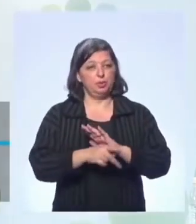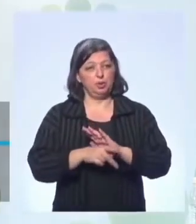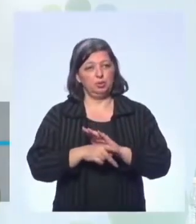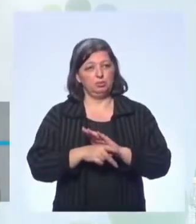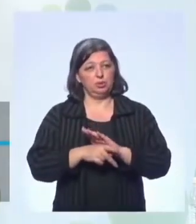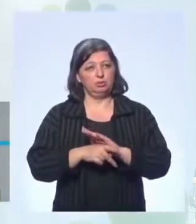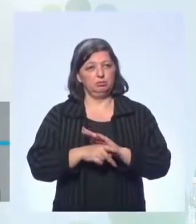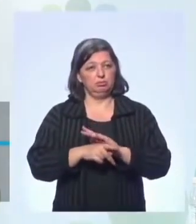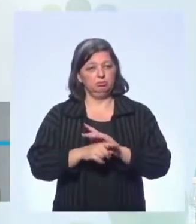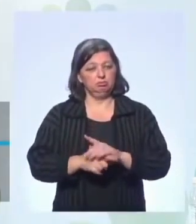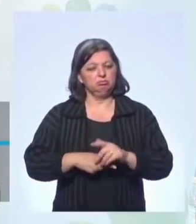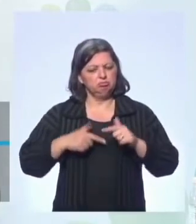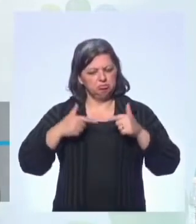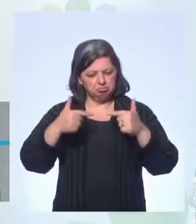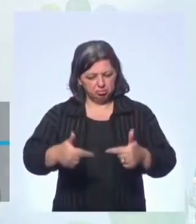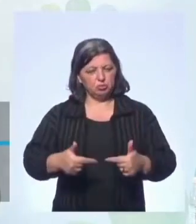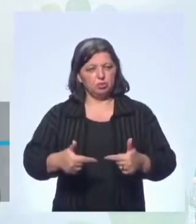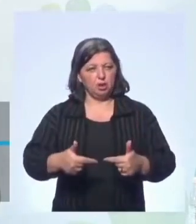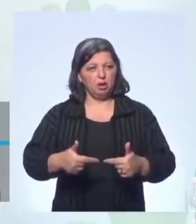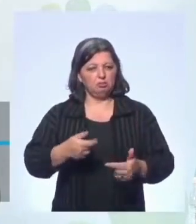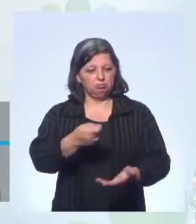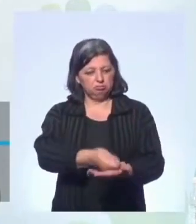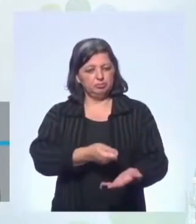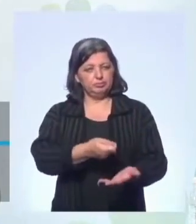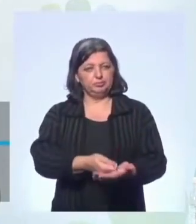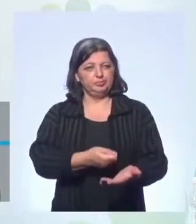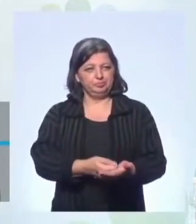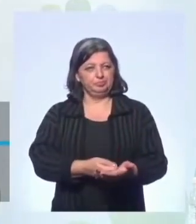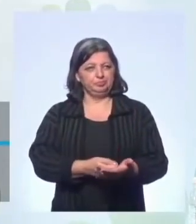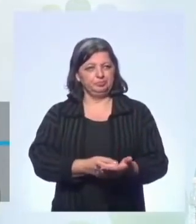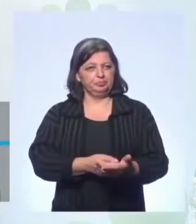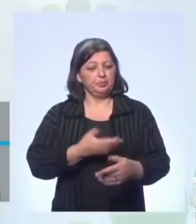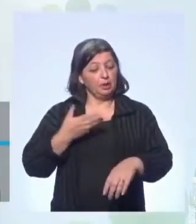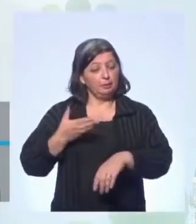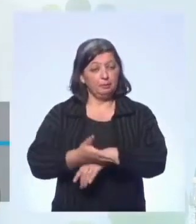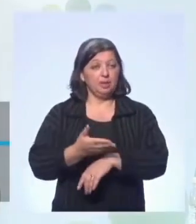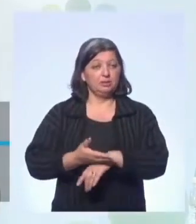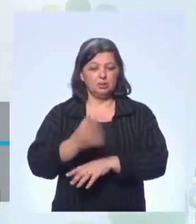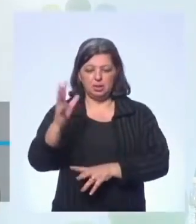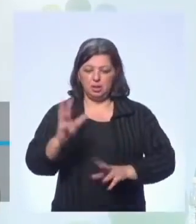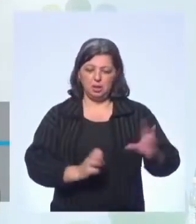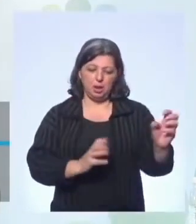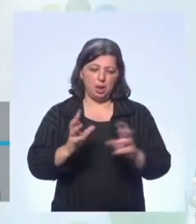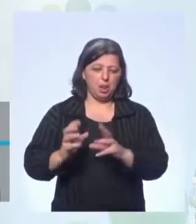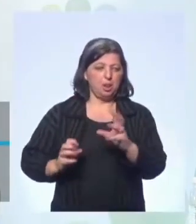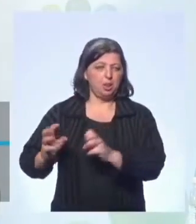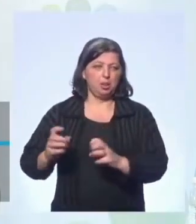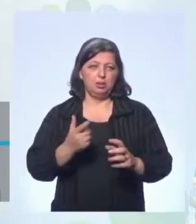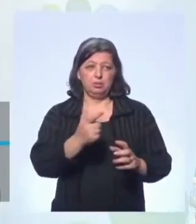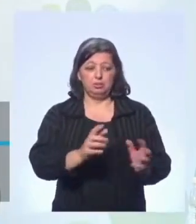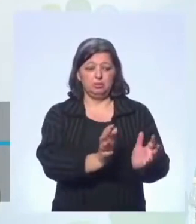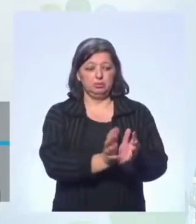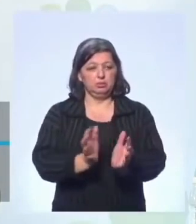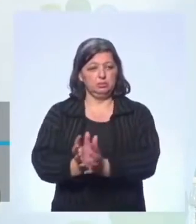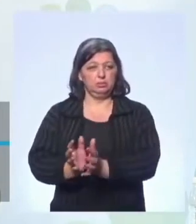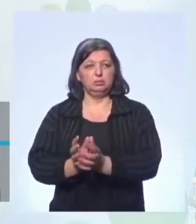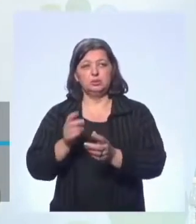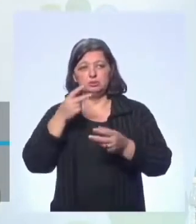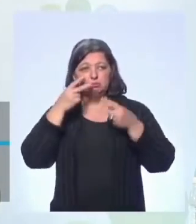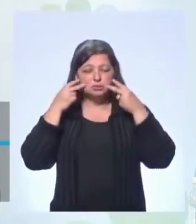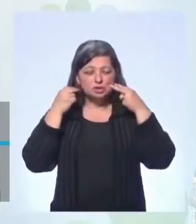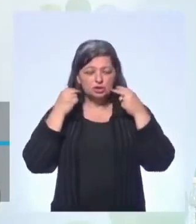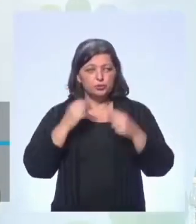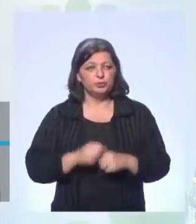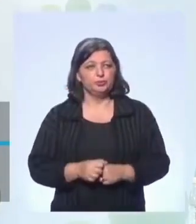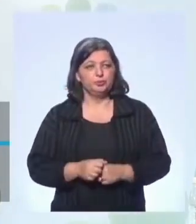lutar e de também participar de conflitos com outras tribos. E é claro